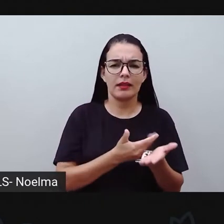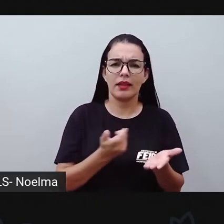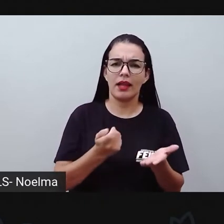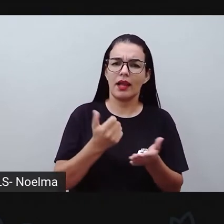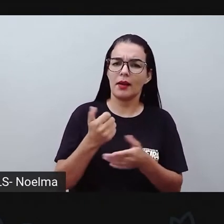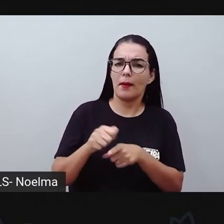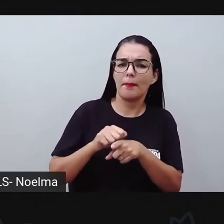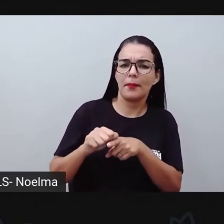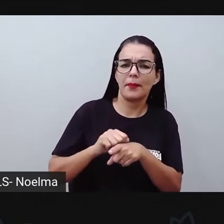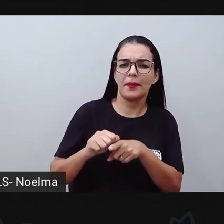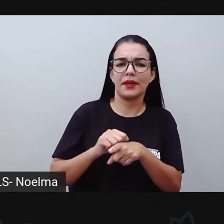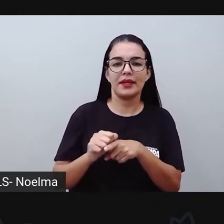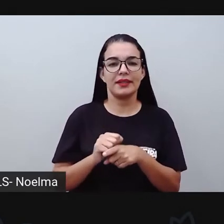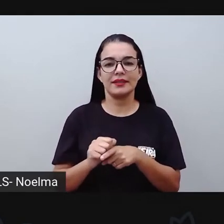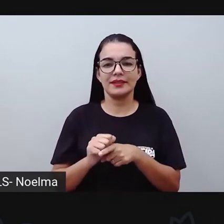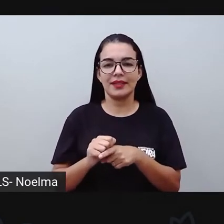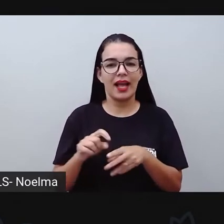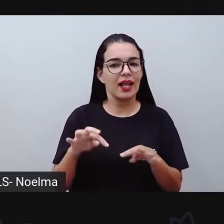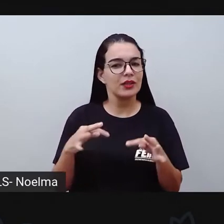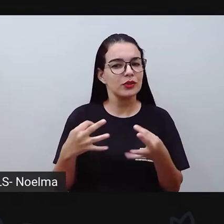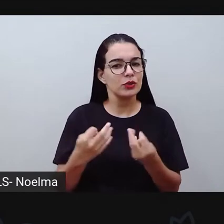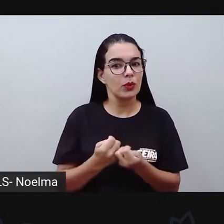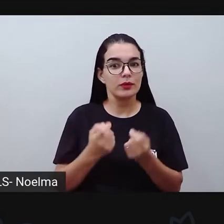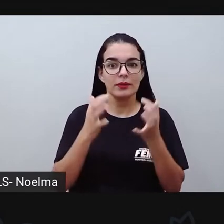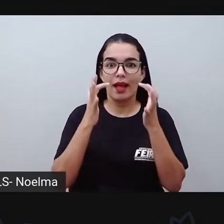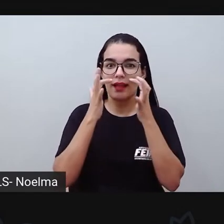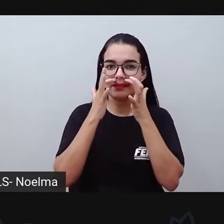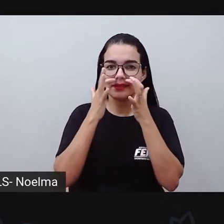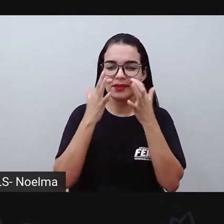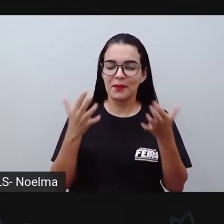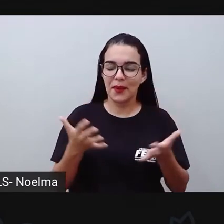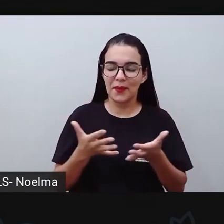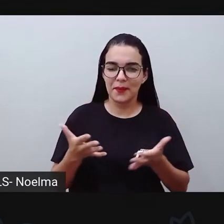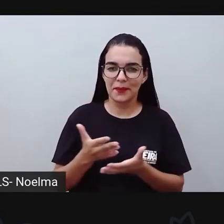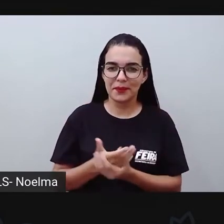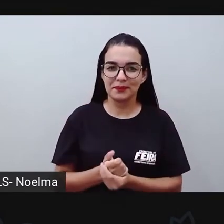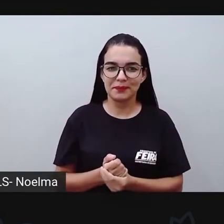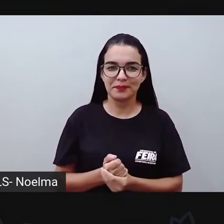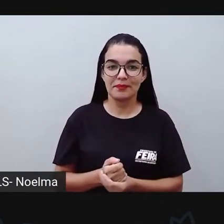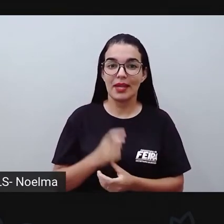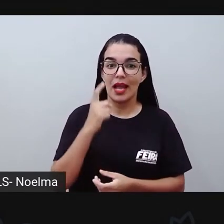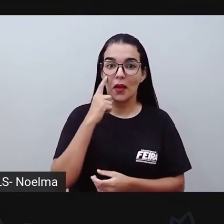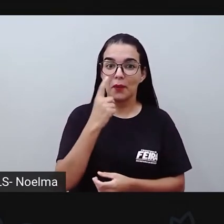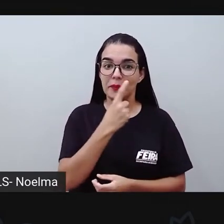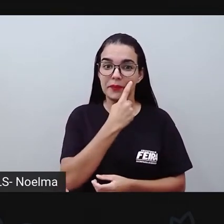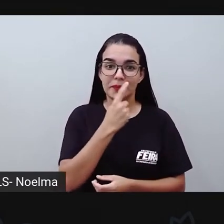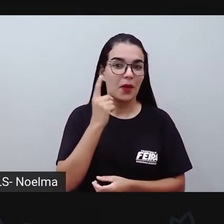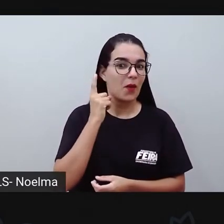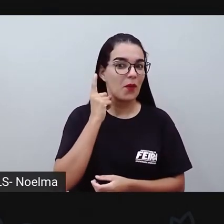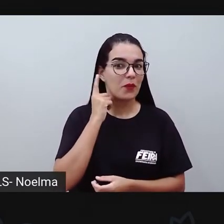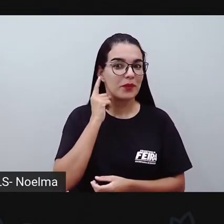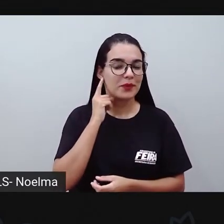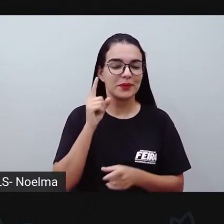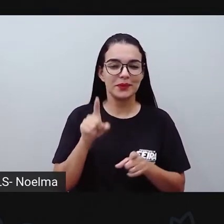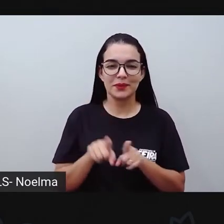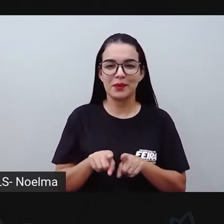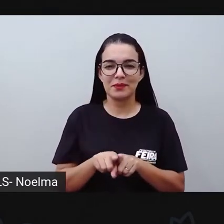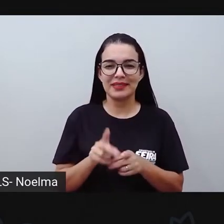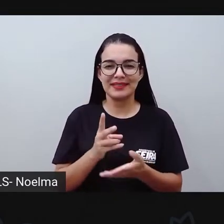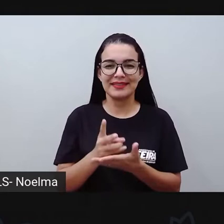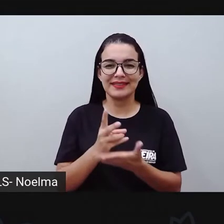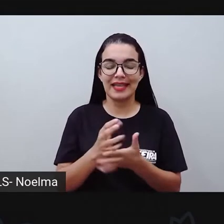a borracha, e também toda a sua atenção voltada, tá certo? Olhos e ouvidos sempre muito atentos, para que todas